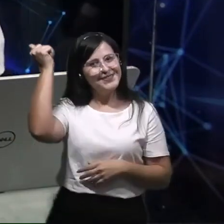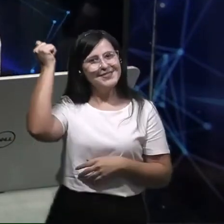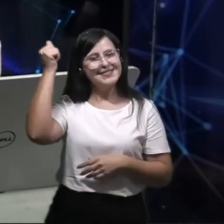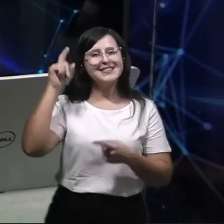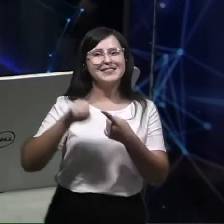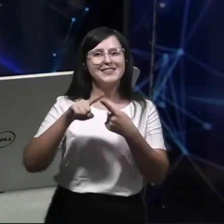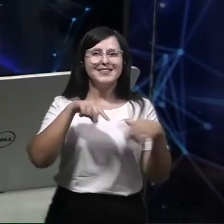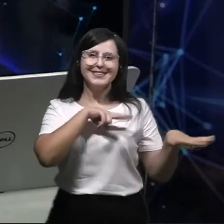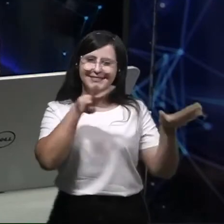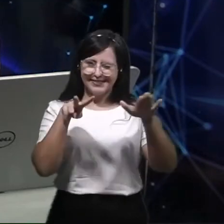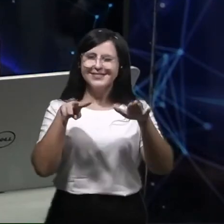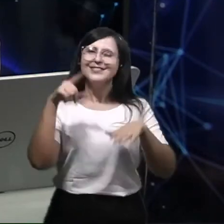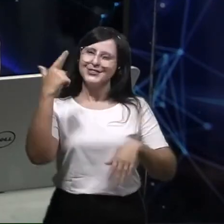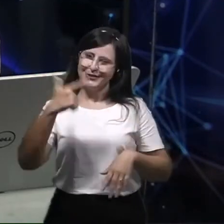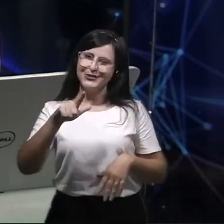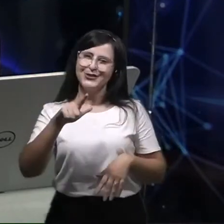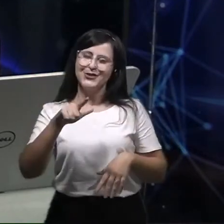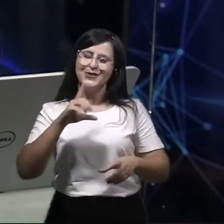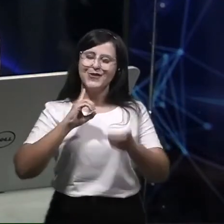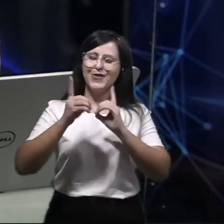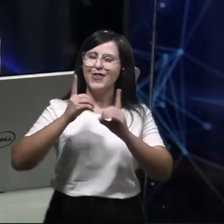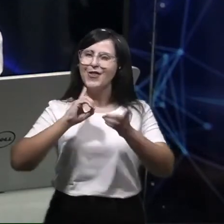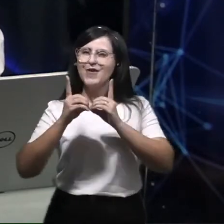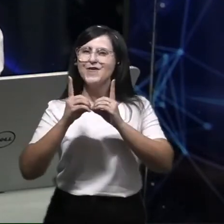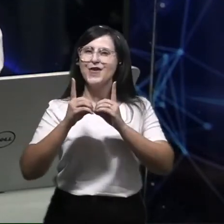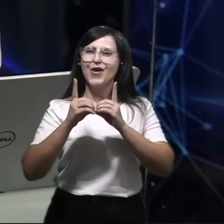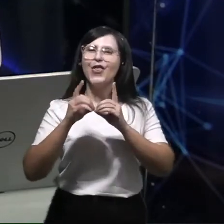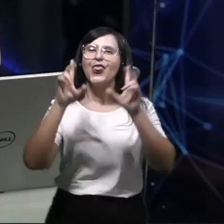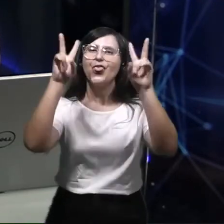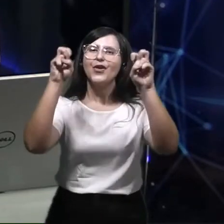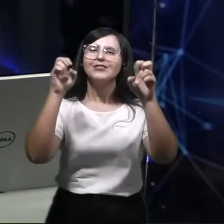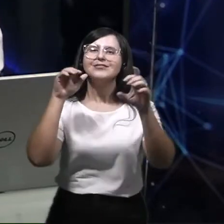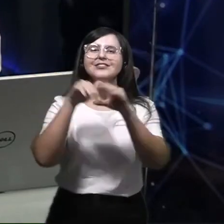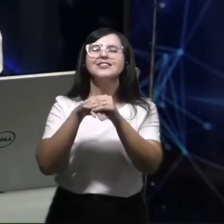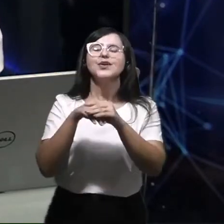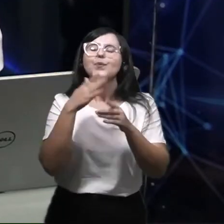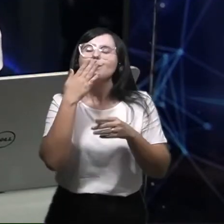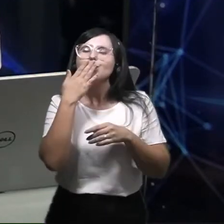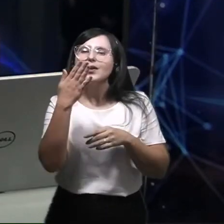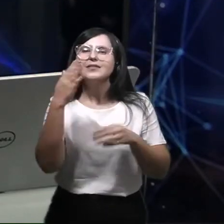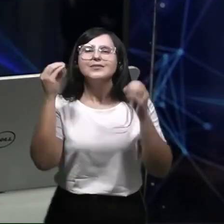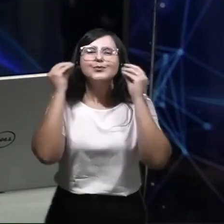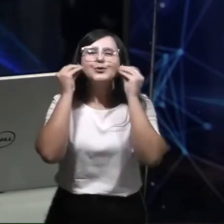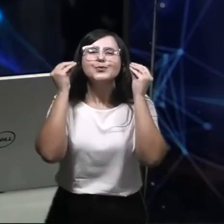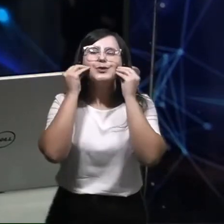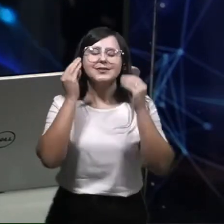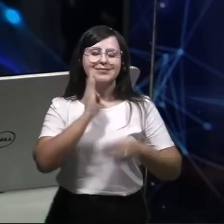semana com mais um debate na corrida, na cobertura das eleições. Beijo no coração de todos.